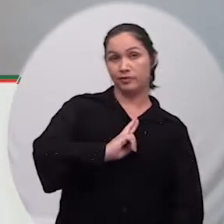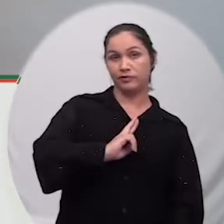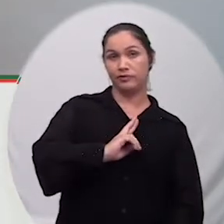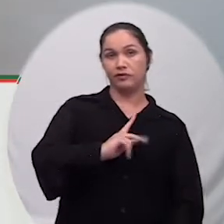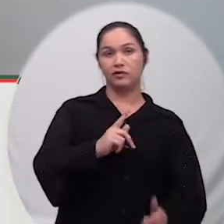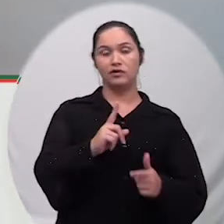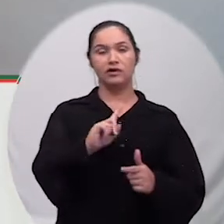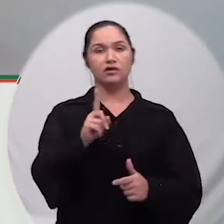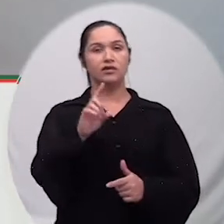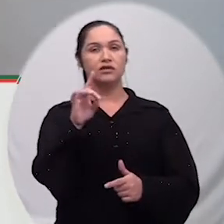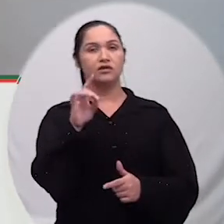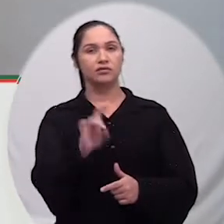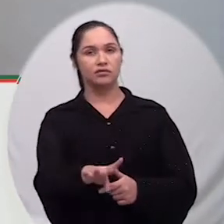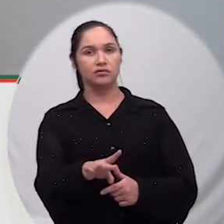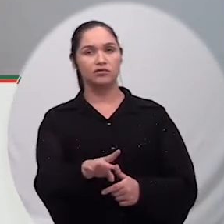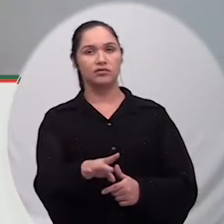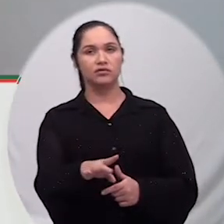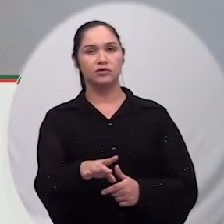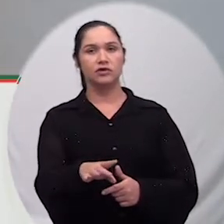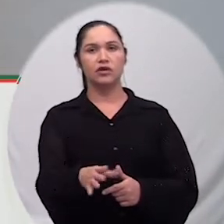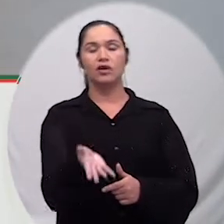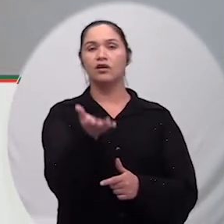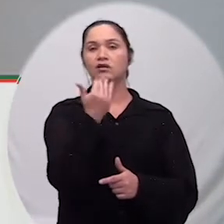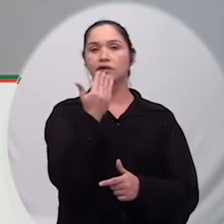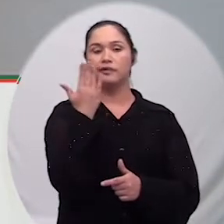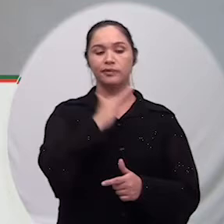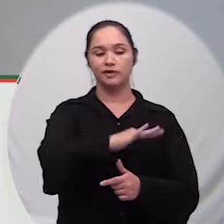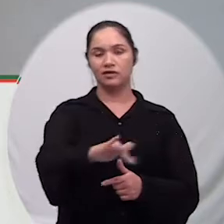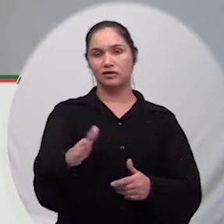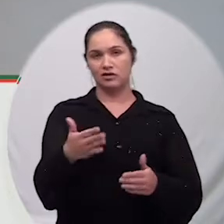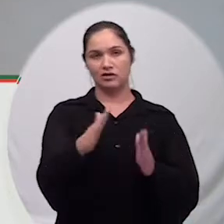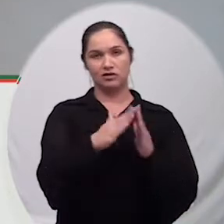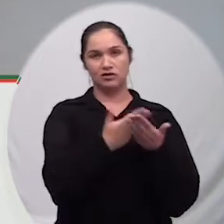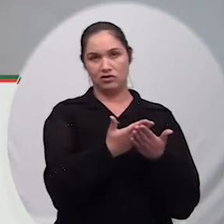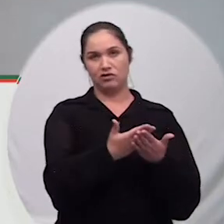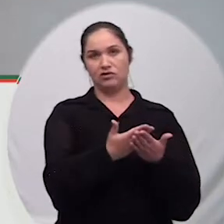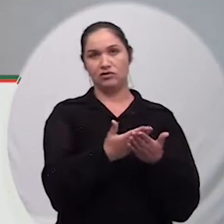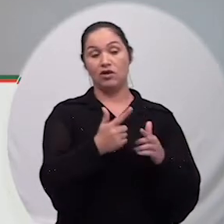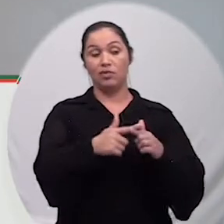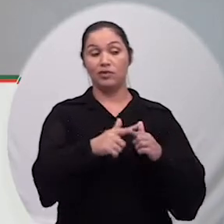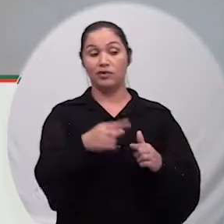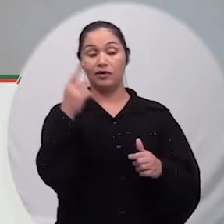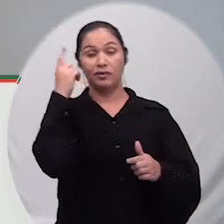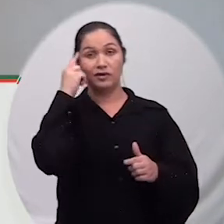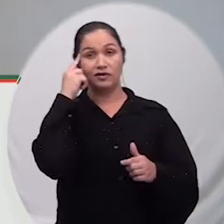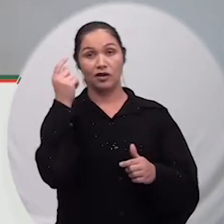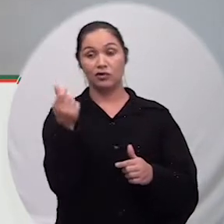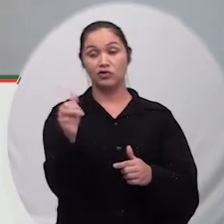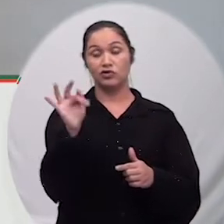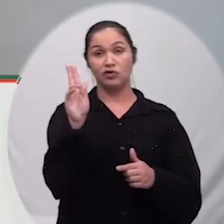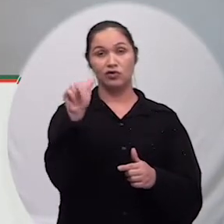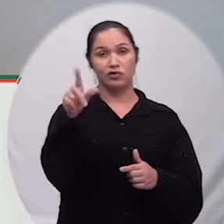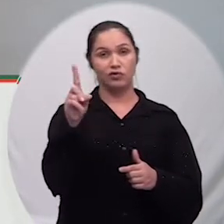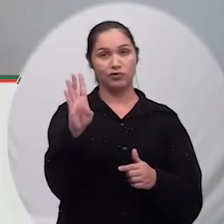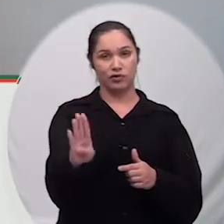que é da merenda e da educação. Então nesse dinheiro não se mexe. Ele tem a obrigação de ser muito bem utilizada e investida,